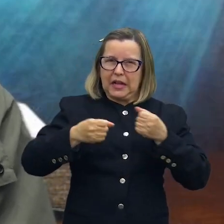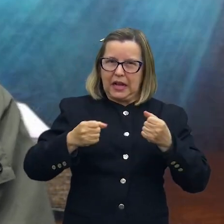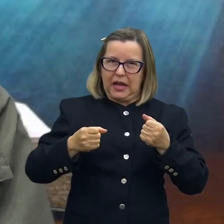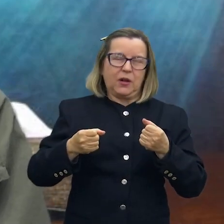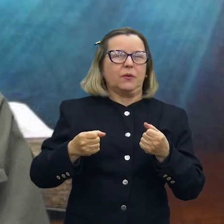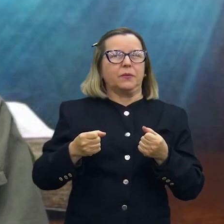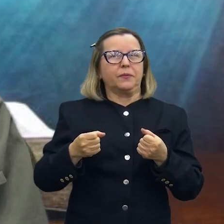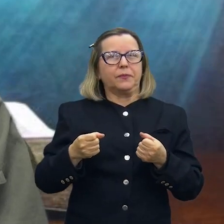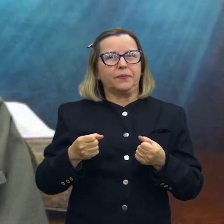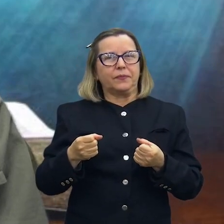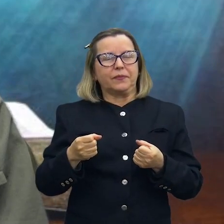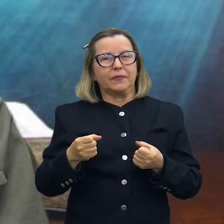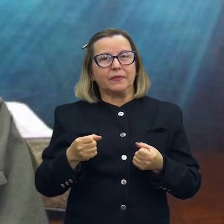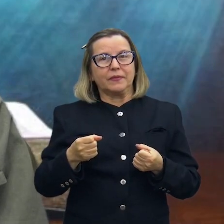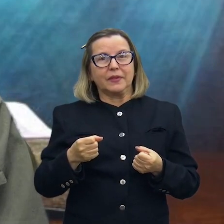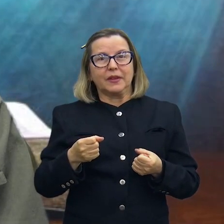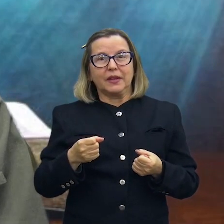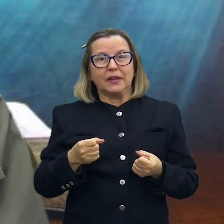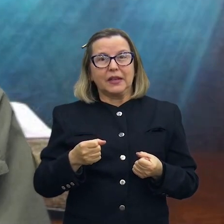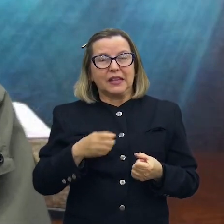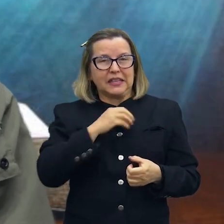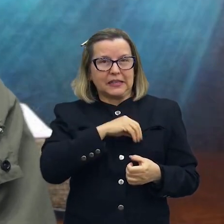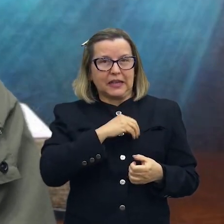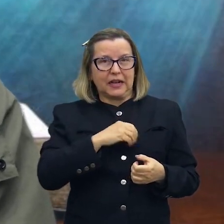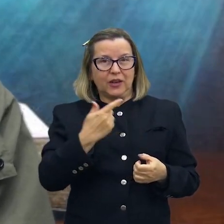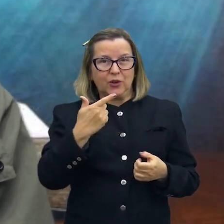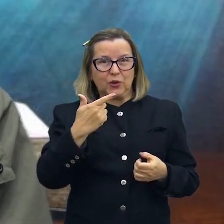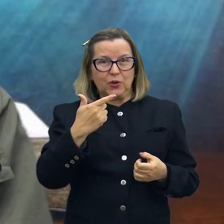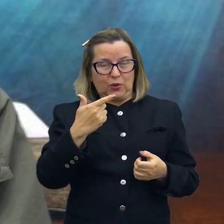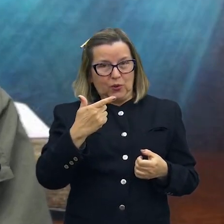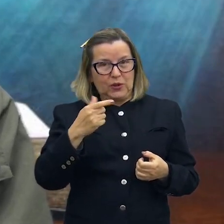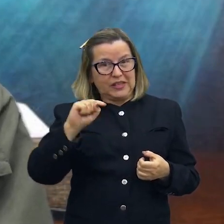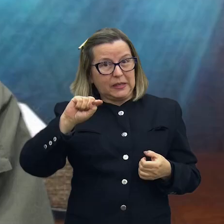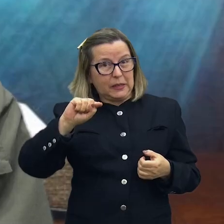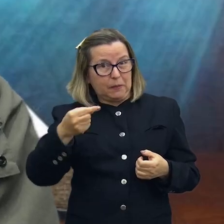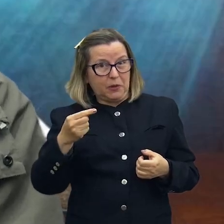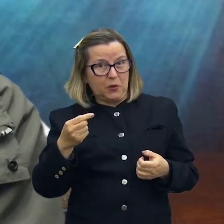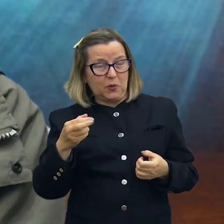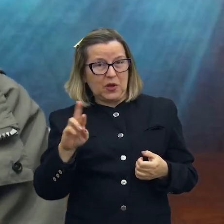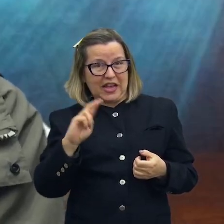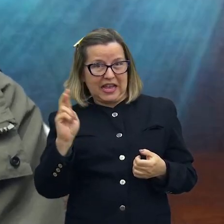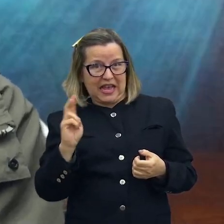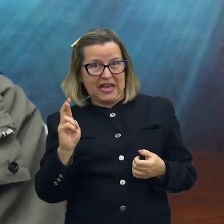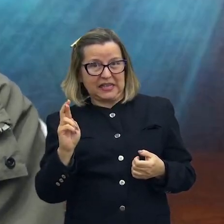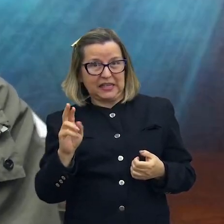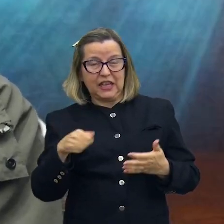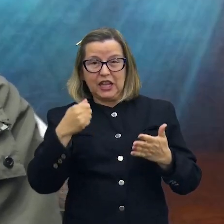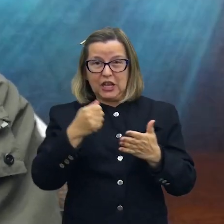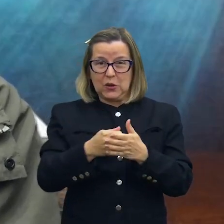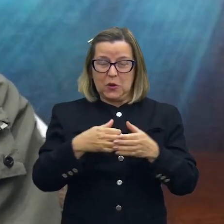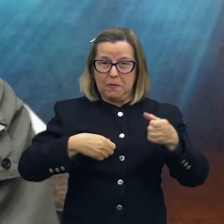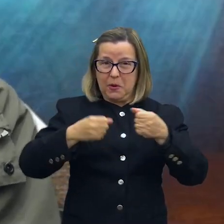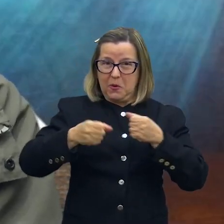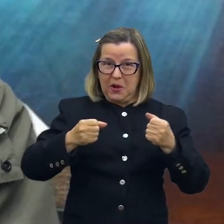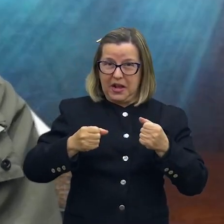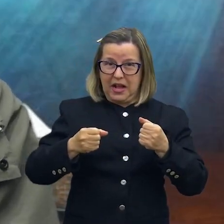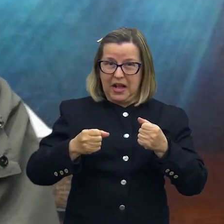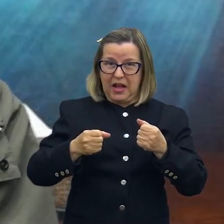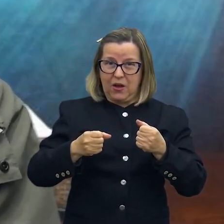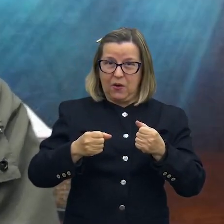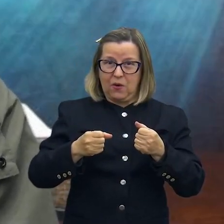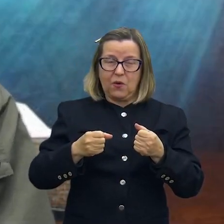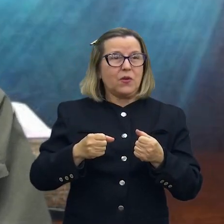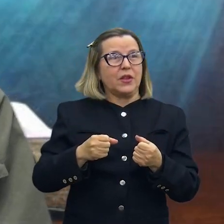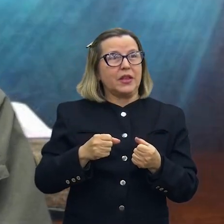de R$1.200. E essa pessoa quis me convencer, não estou pensando numa situação, criando